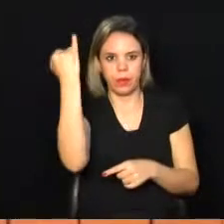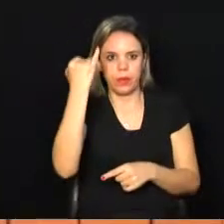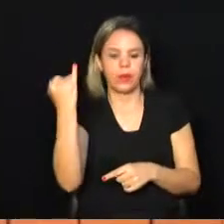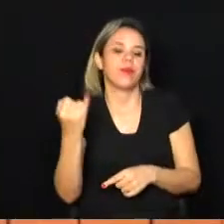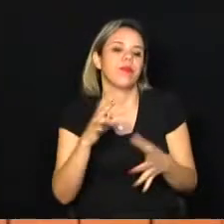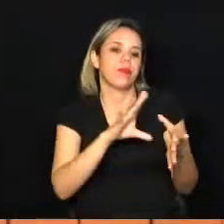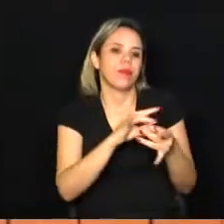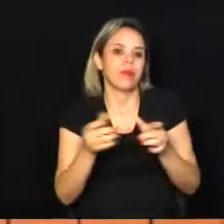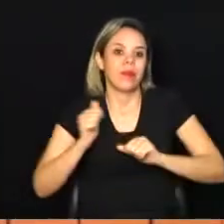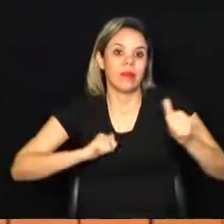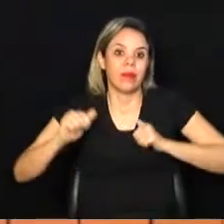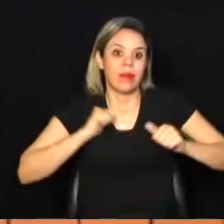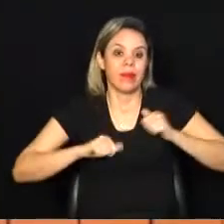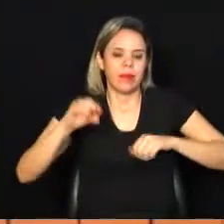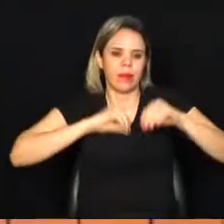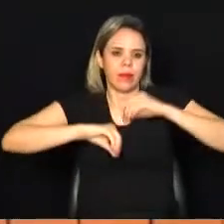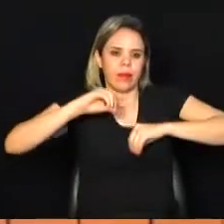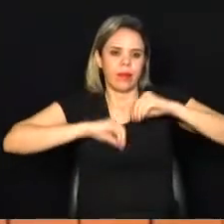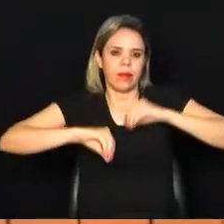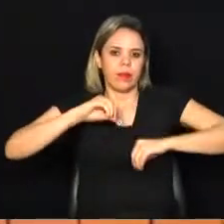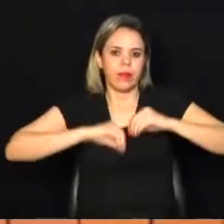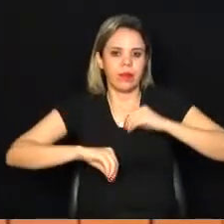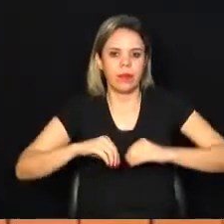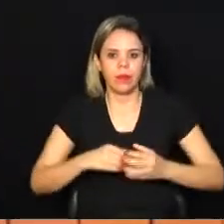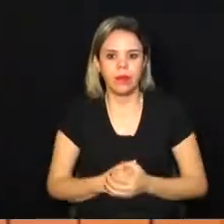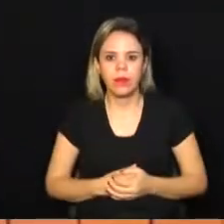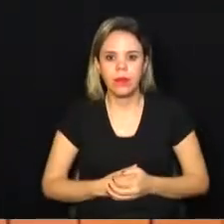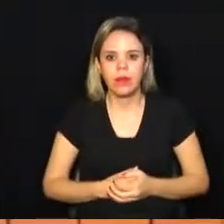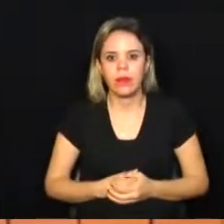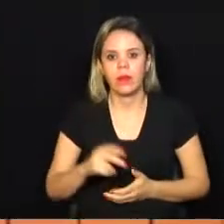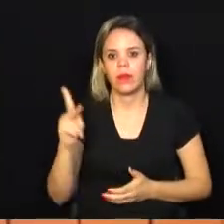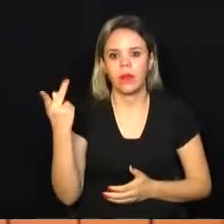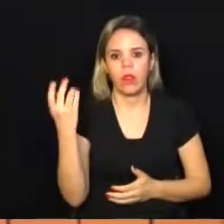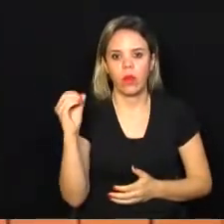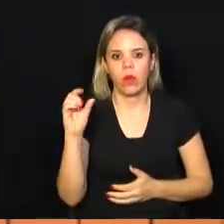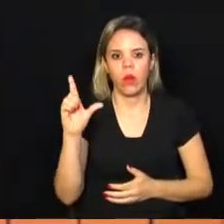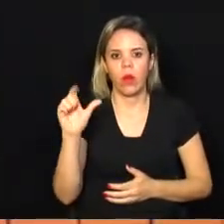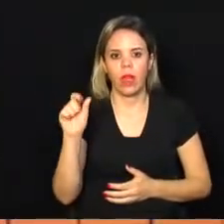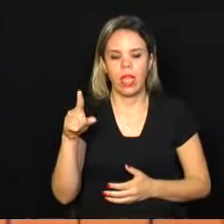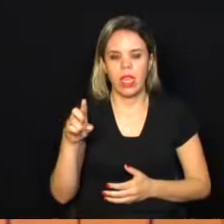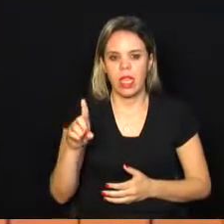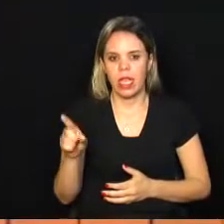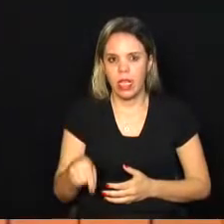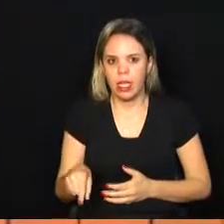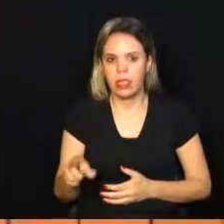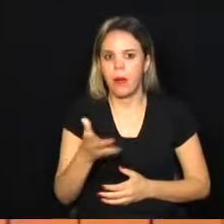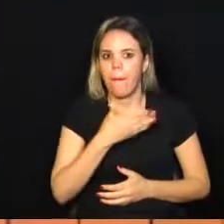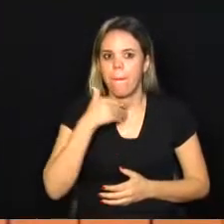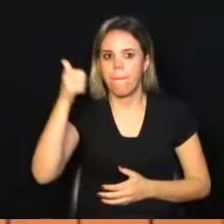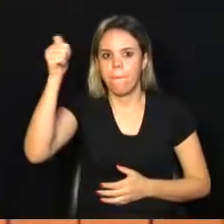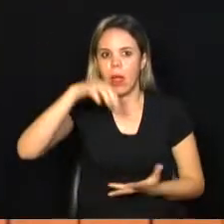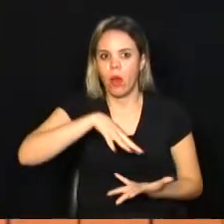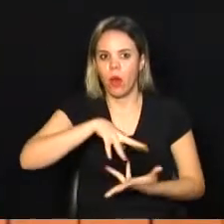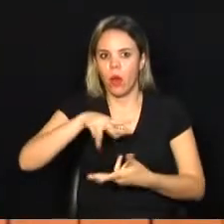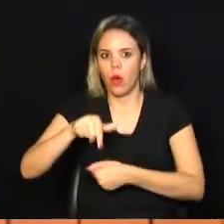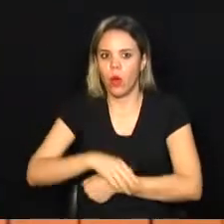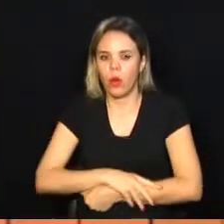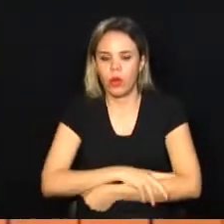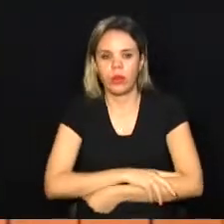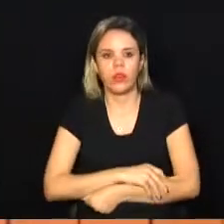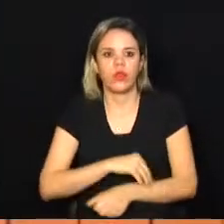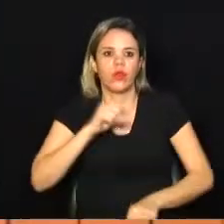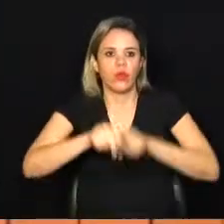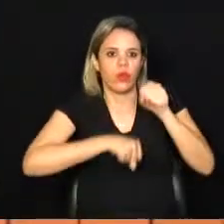de ansiedade e depressão. O holandês Tom Dumoulin, um dos melhores do mundo no